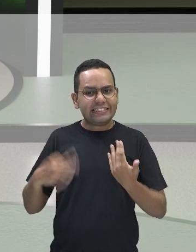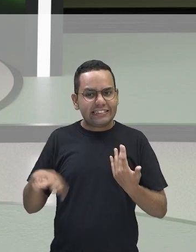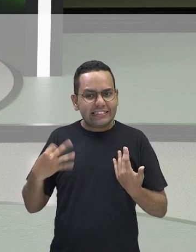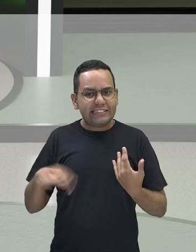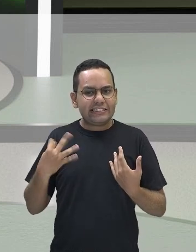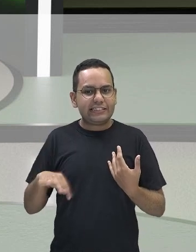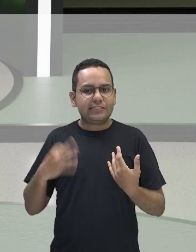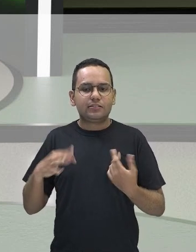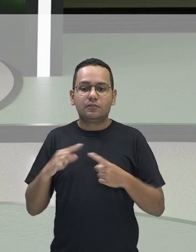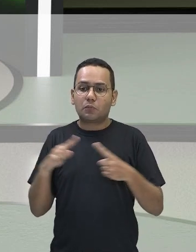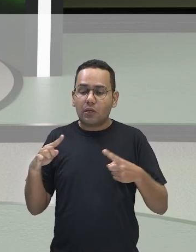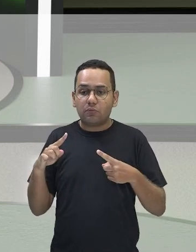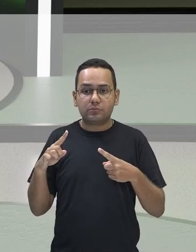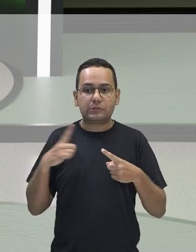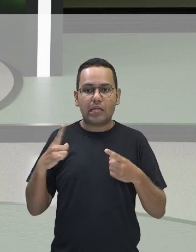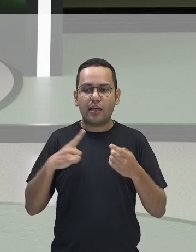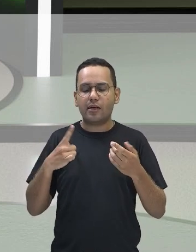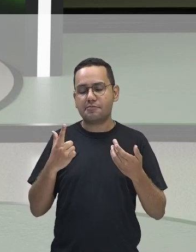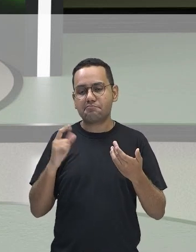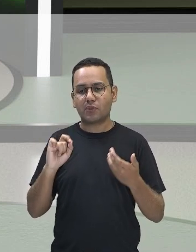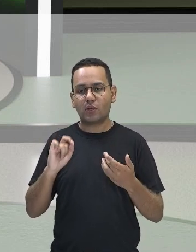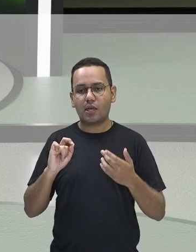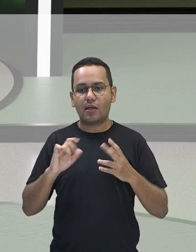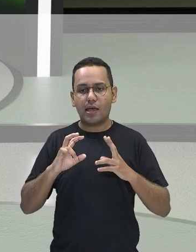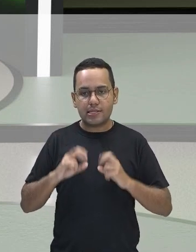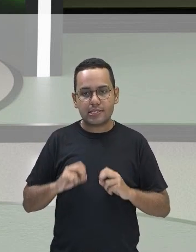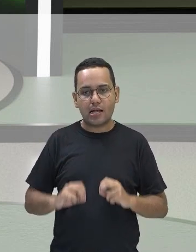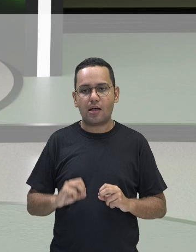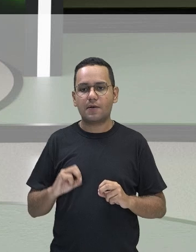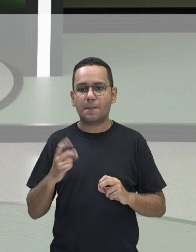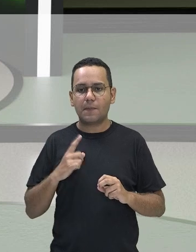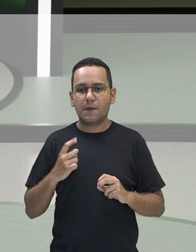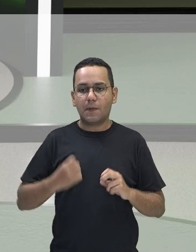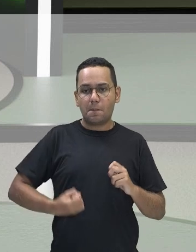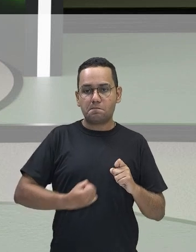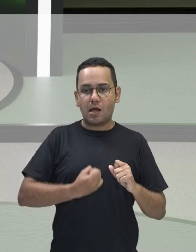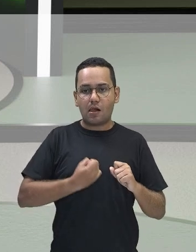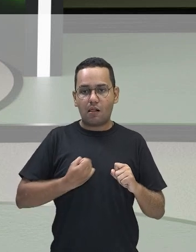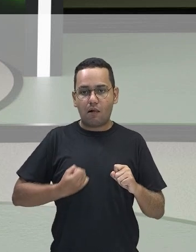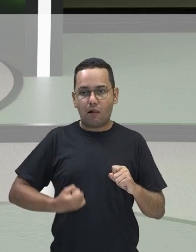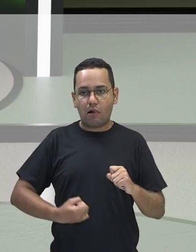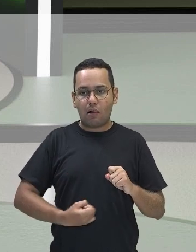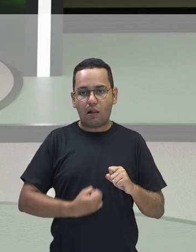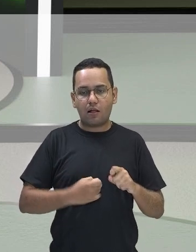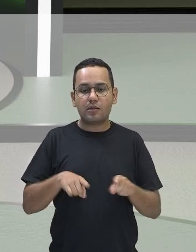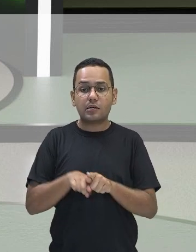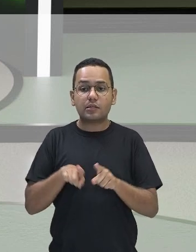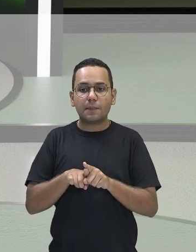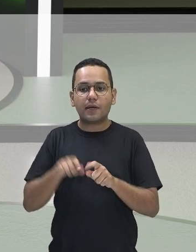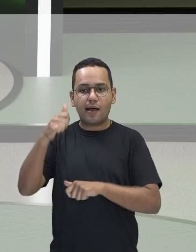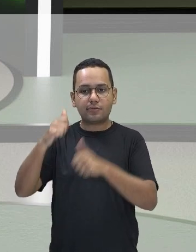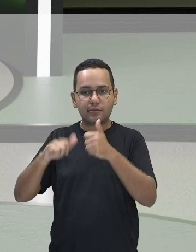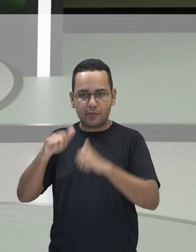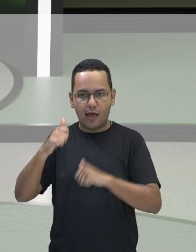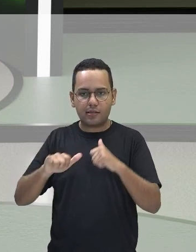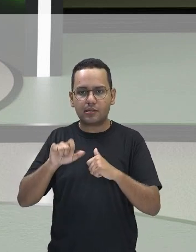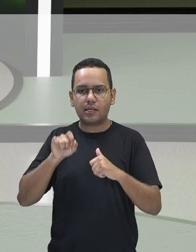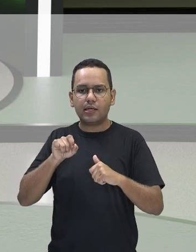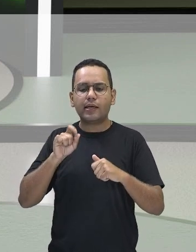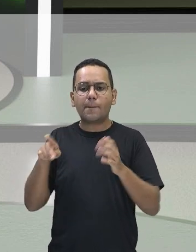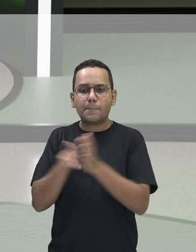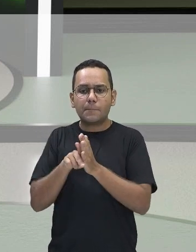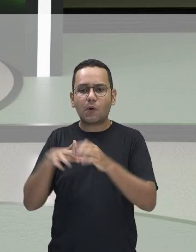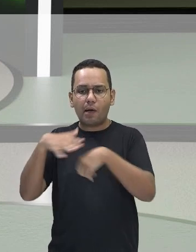recomendar alguns exames, como a ultrassonografia, por exemplo, tá? E a anamnese. A anamnese é a conversa com a